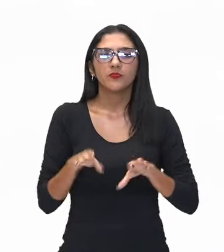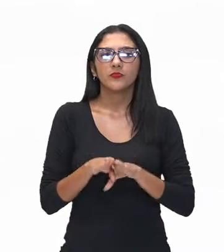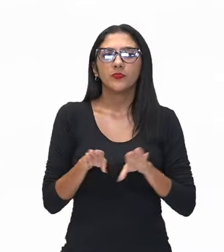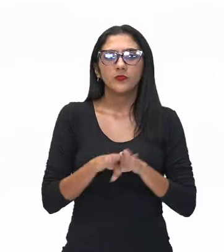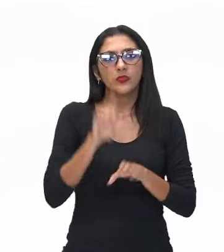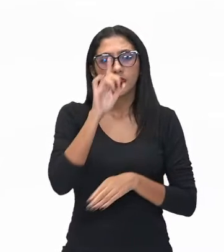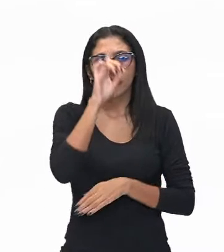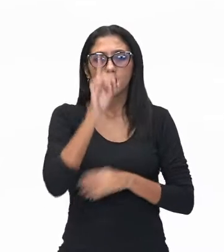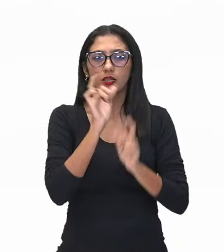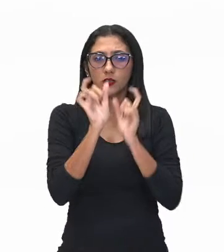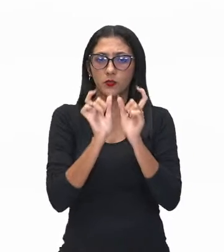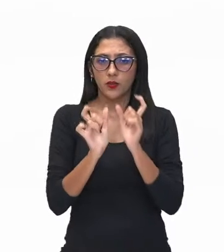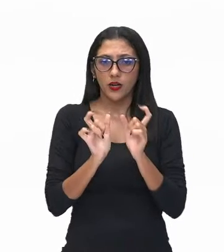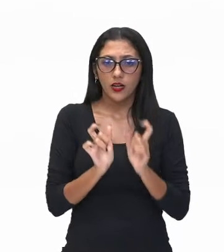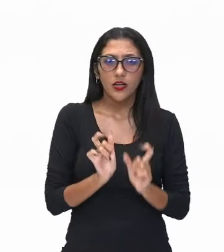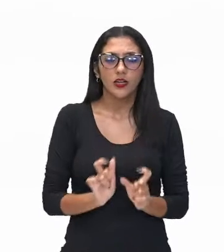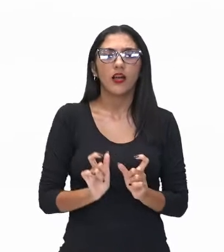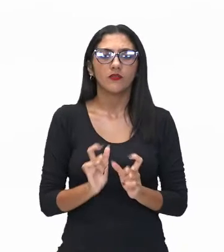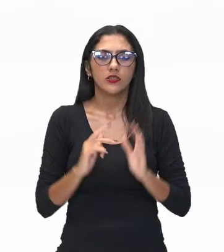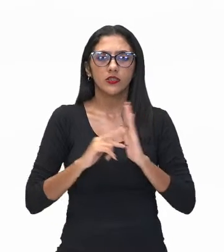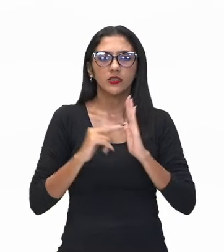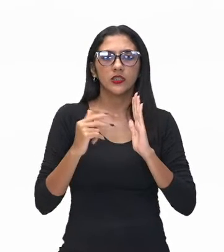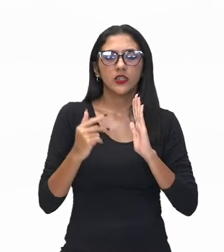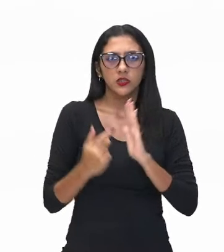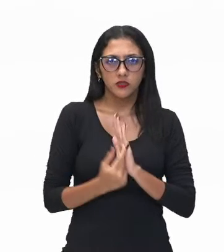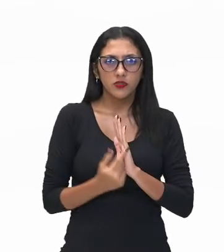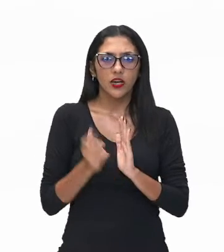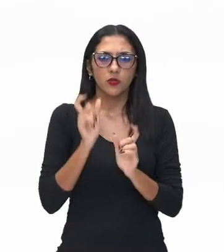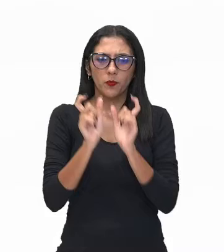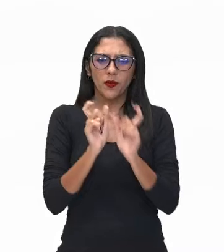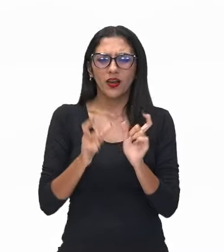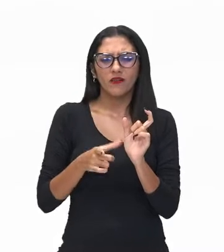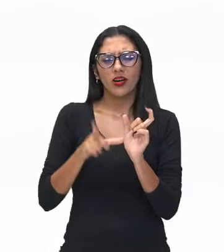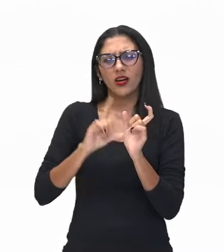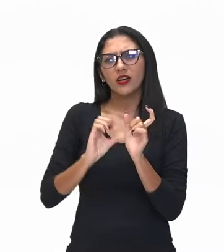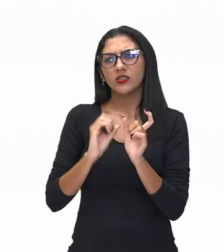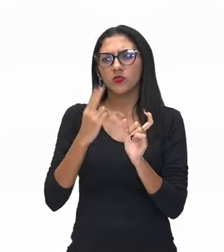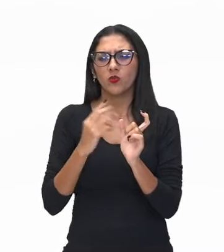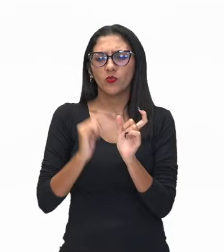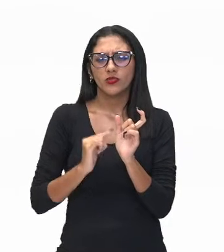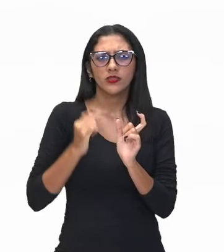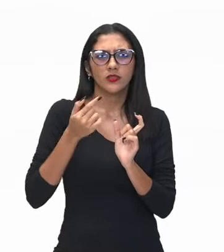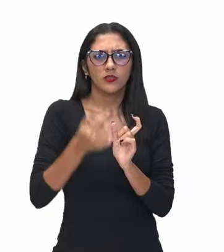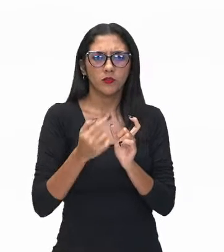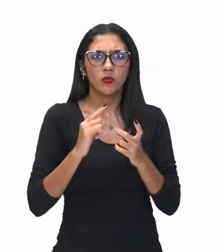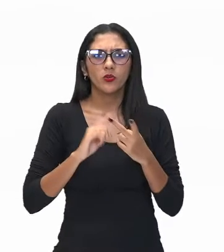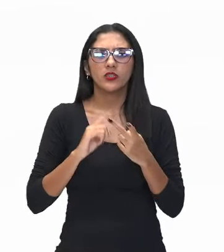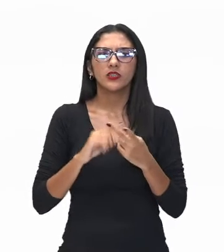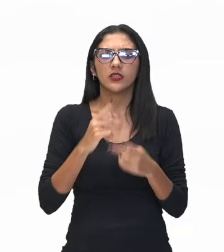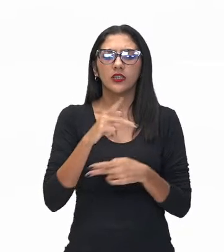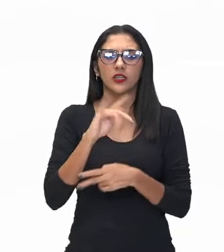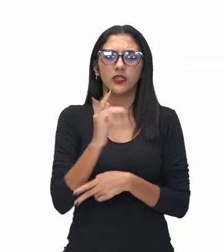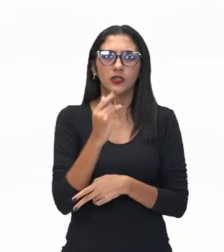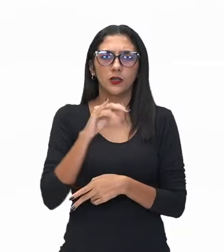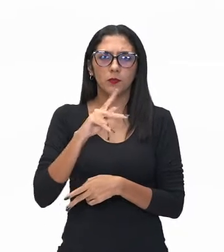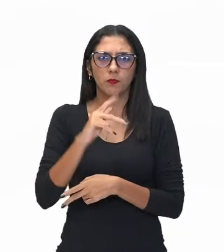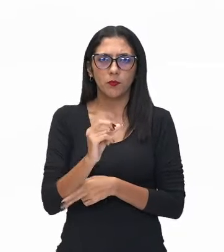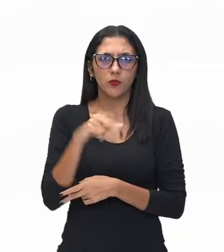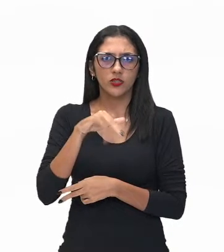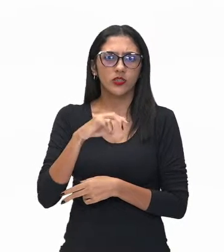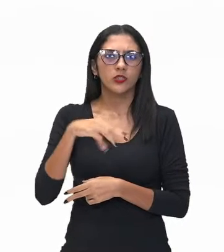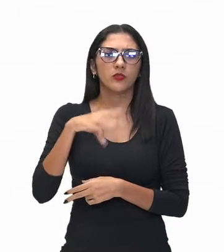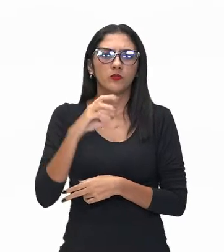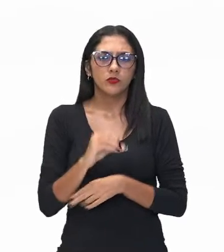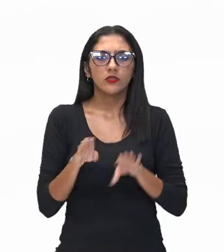ou enunciados por sinônimos, antônimos, hipônimos, hiperônimos no uso correto